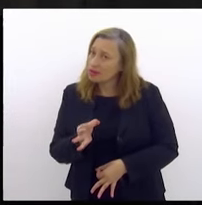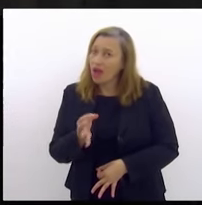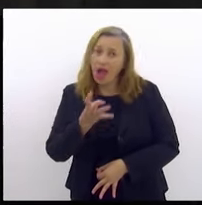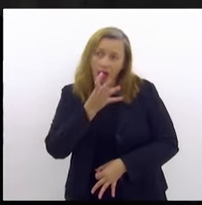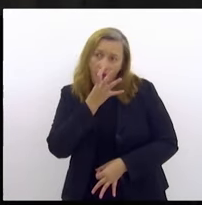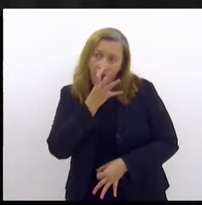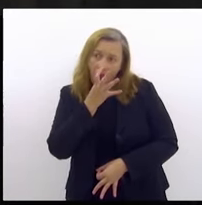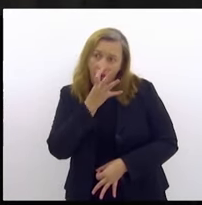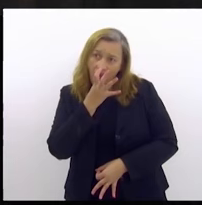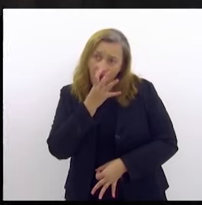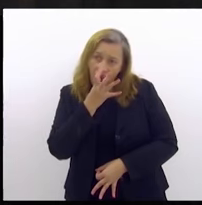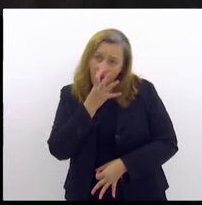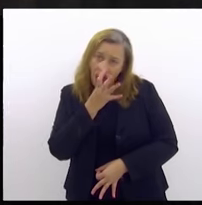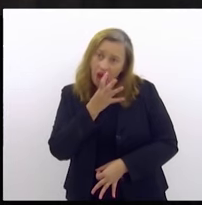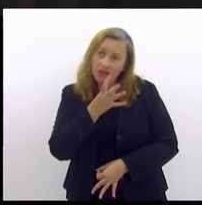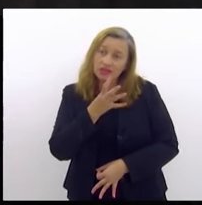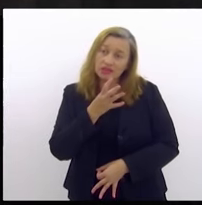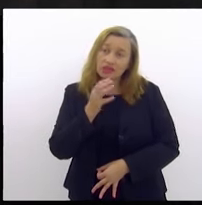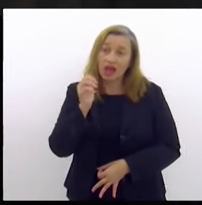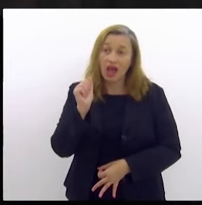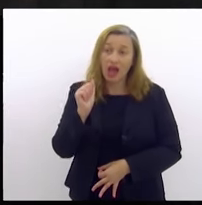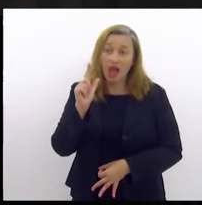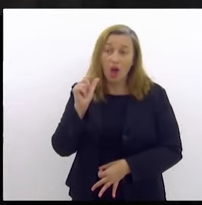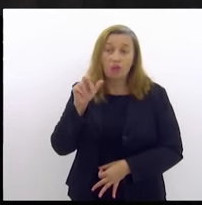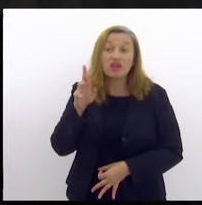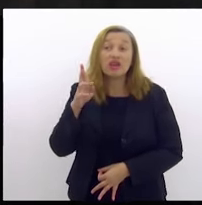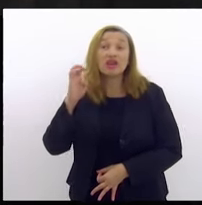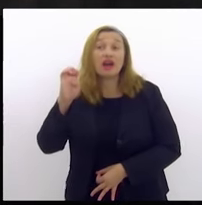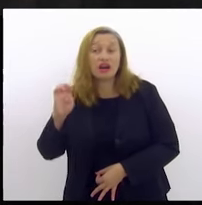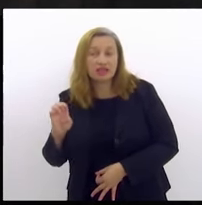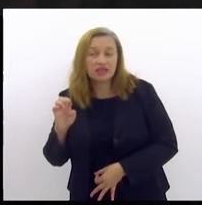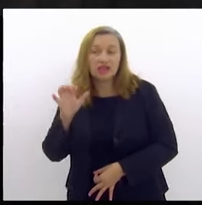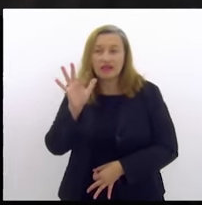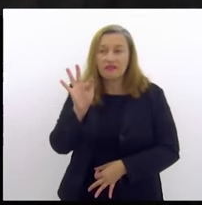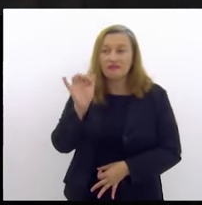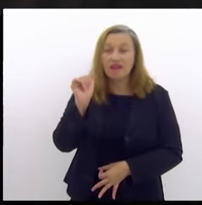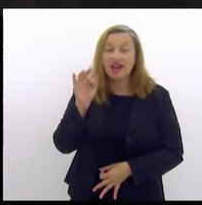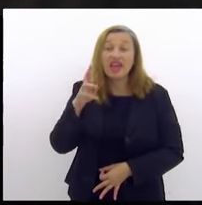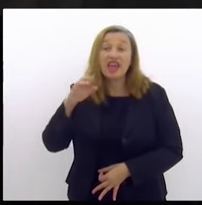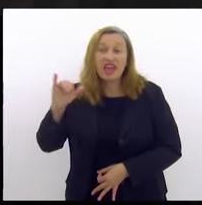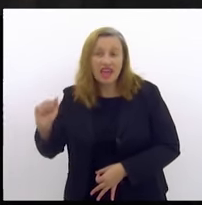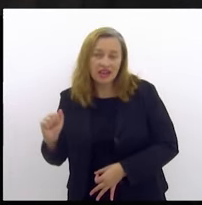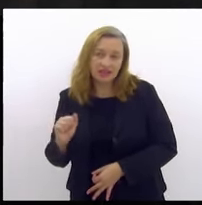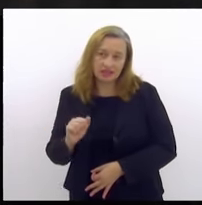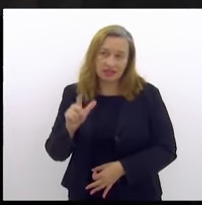admirado, porque foi um almirante, Faria Lima,